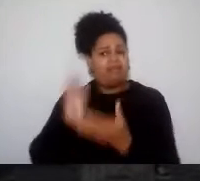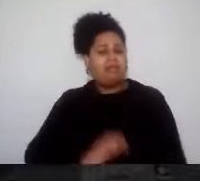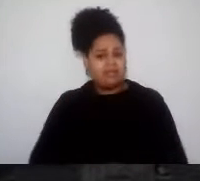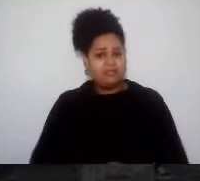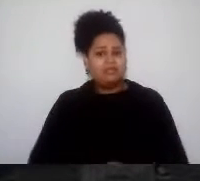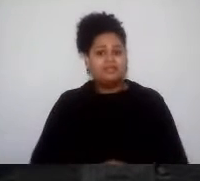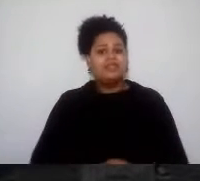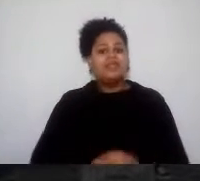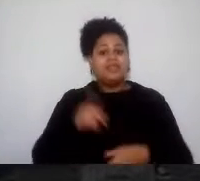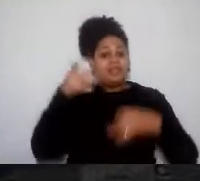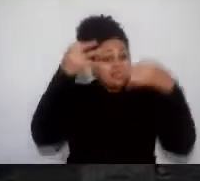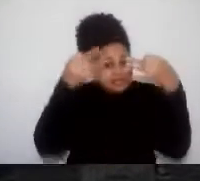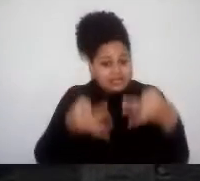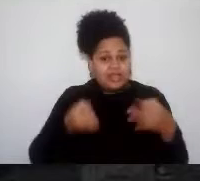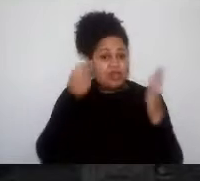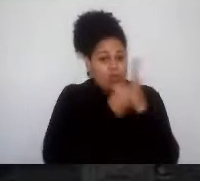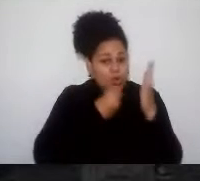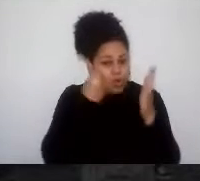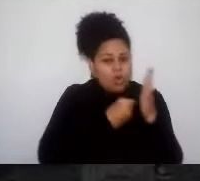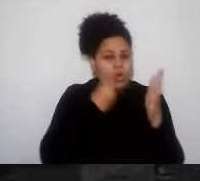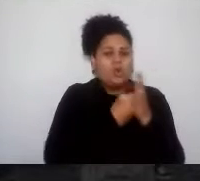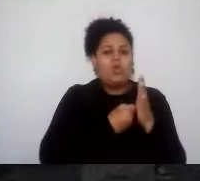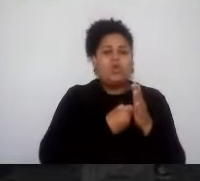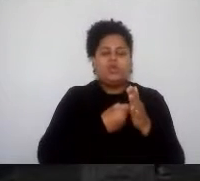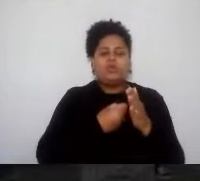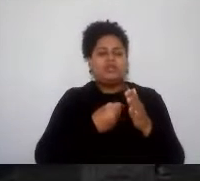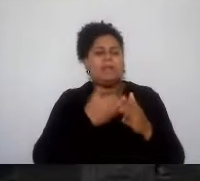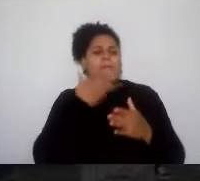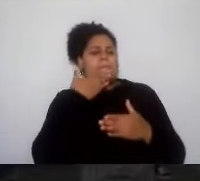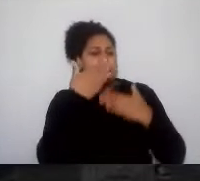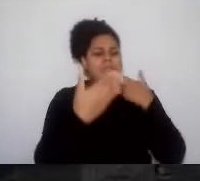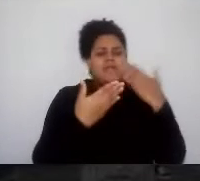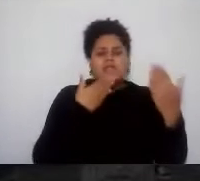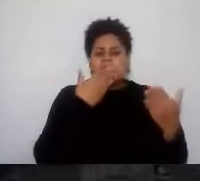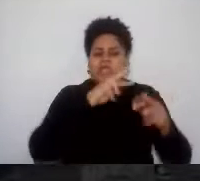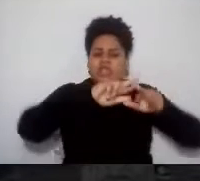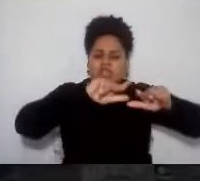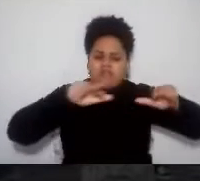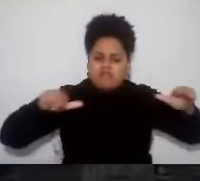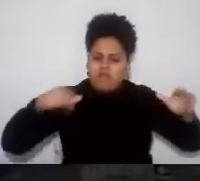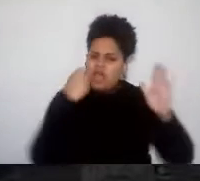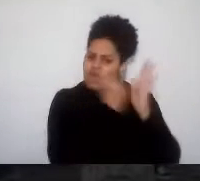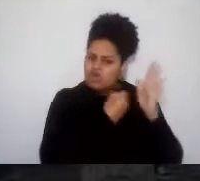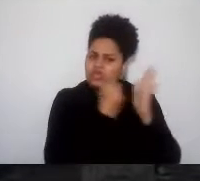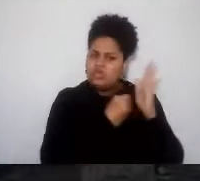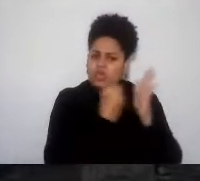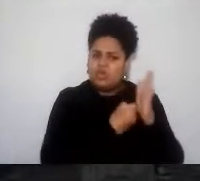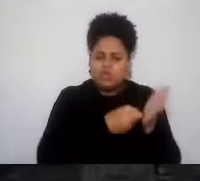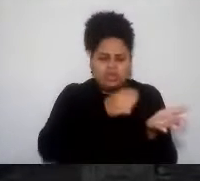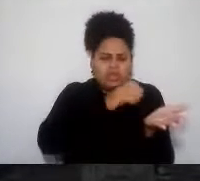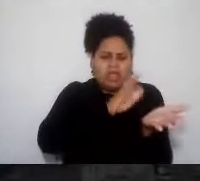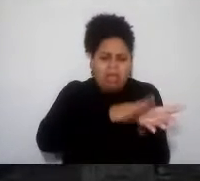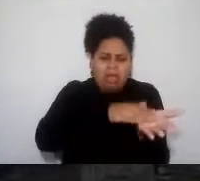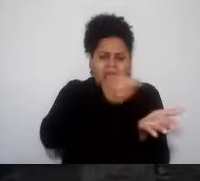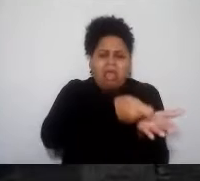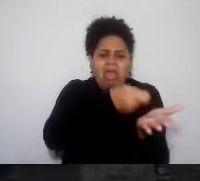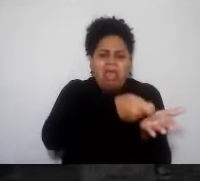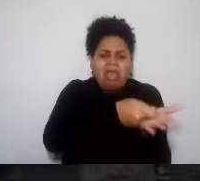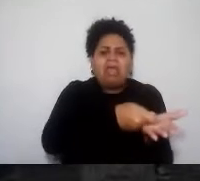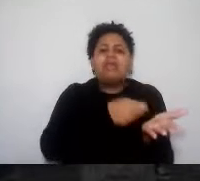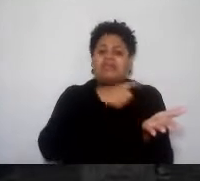no enfrentamento. Como bem diz o João Guilherme, a resistência. E nesse momento que nós passamos por essa crise